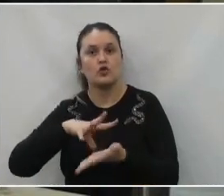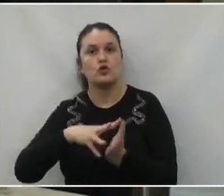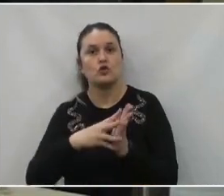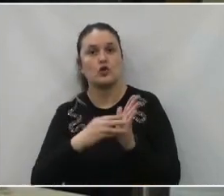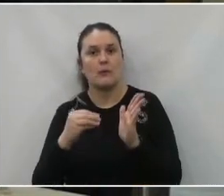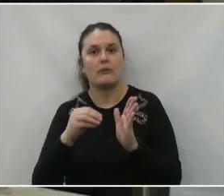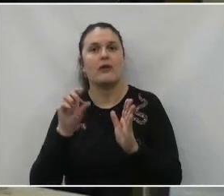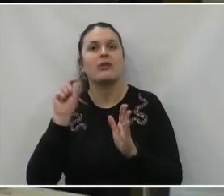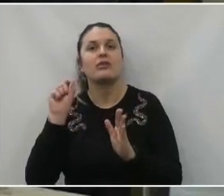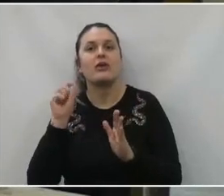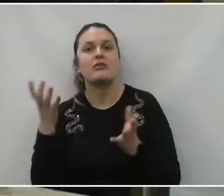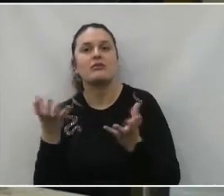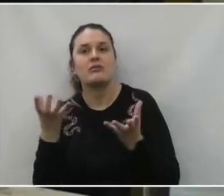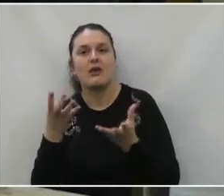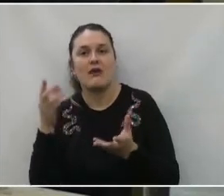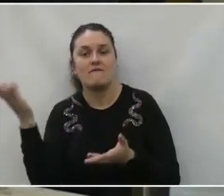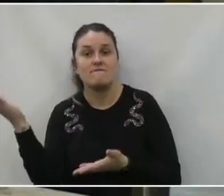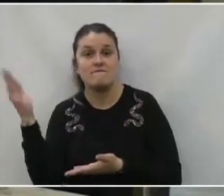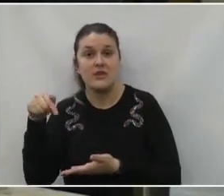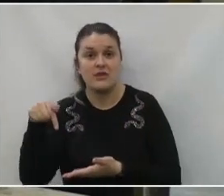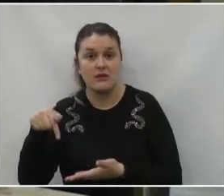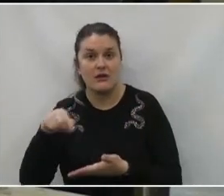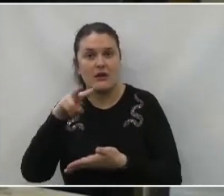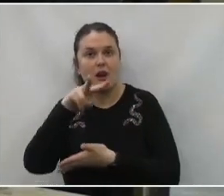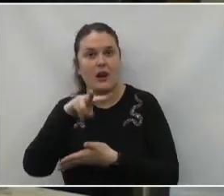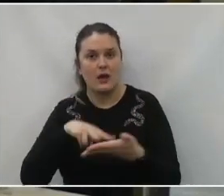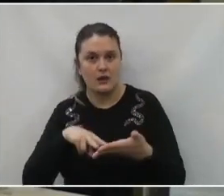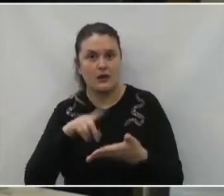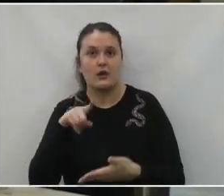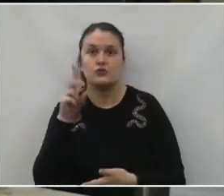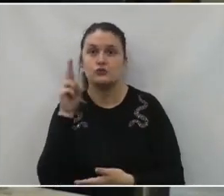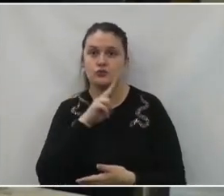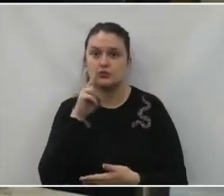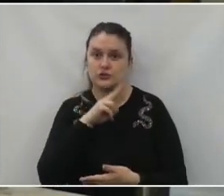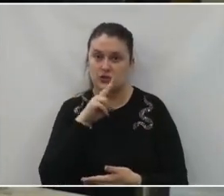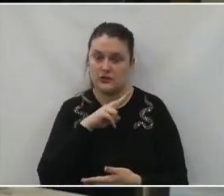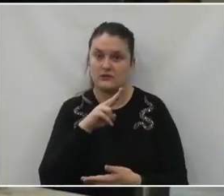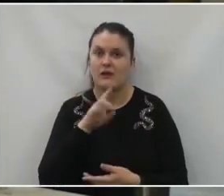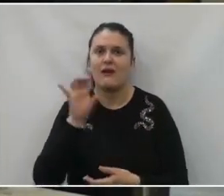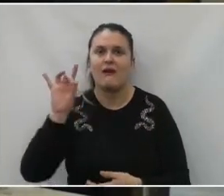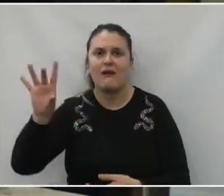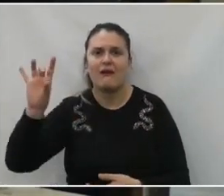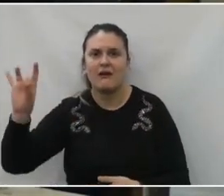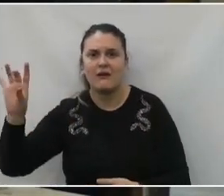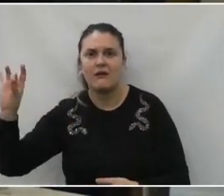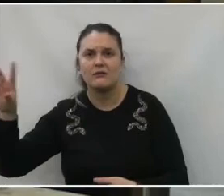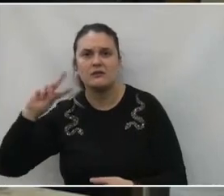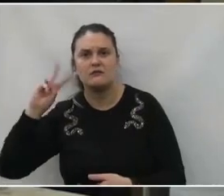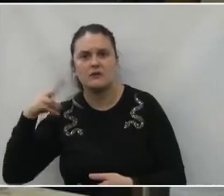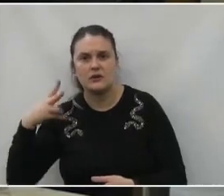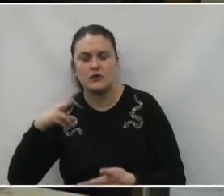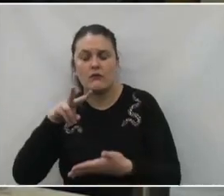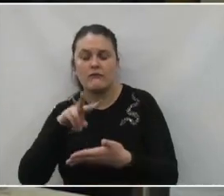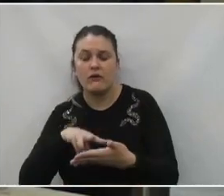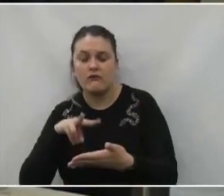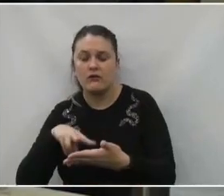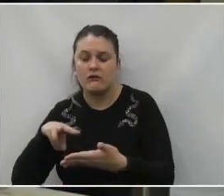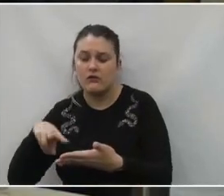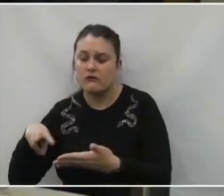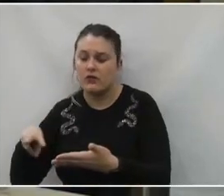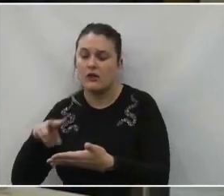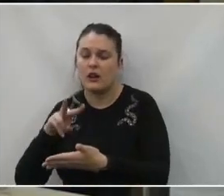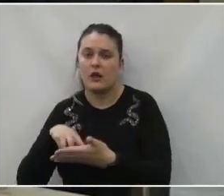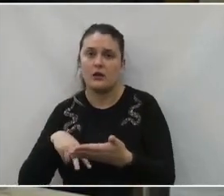queira vir aqui nessa Casa de Leis, e tem que ser urgente para que possa cada vereador observar aonde sabe que tem os problemas ou